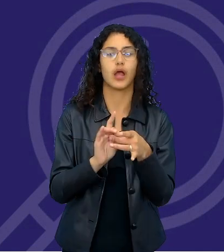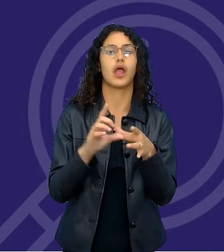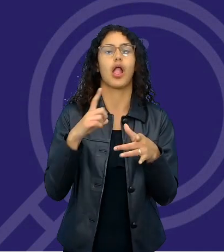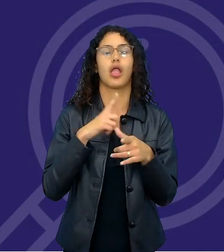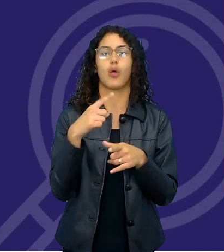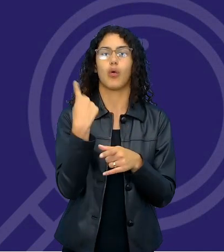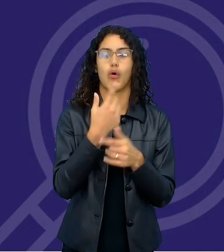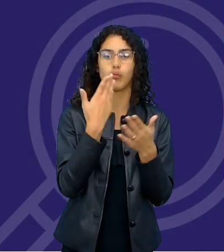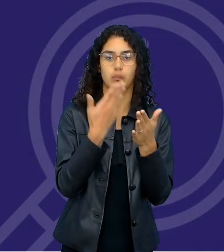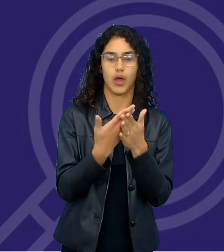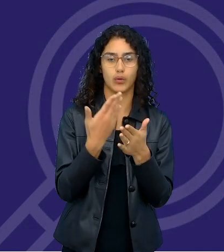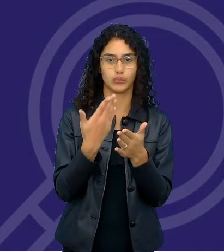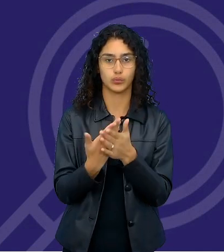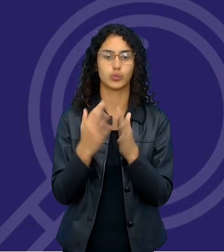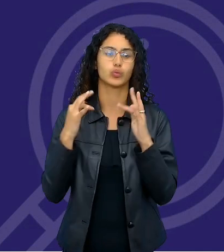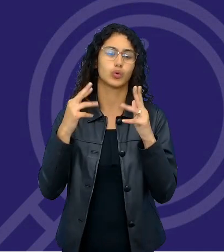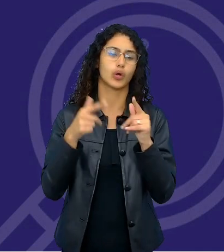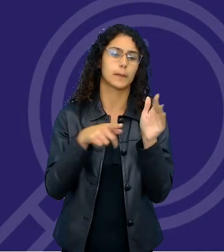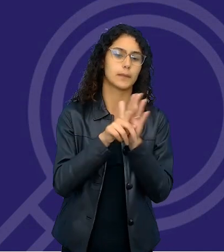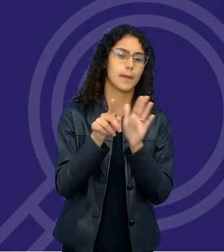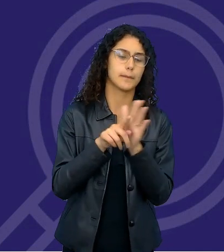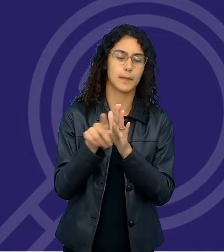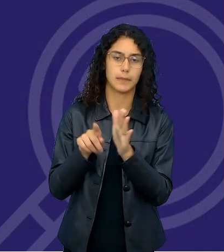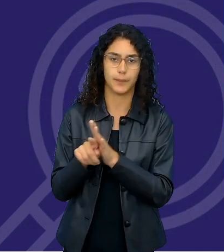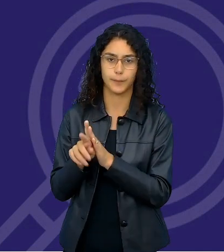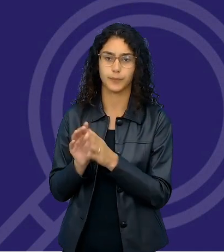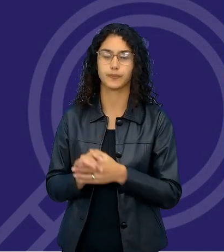os nossos estudantes toda essa questão,